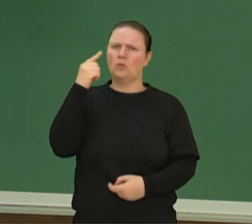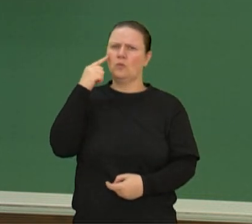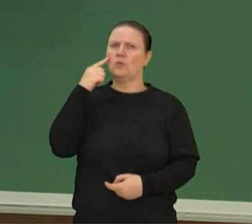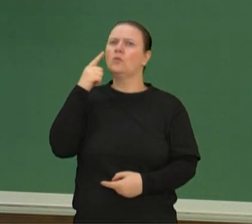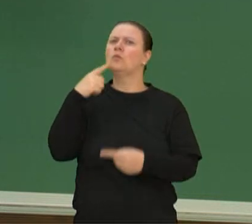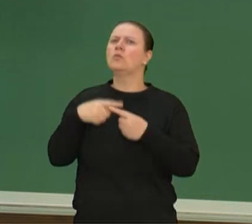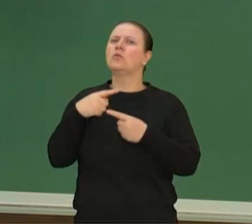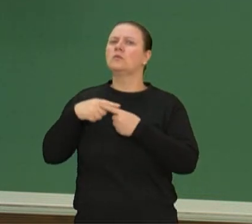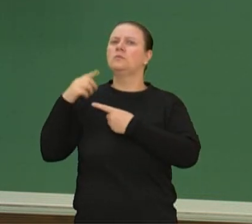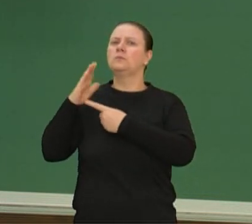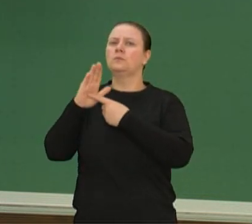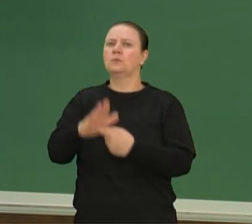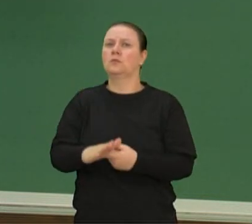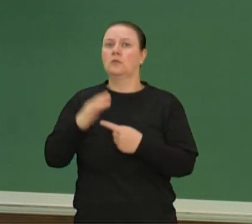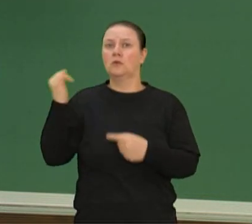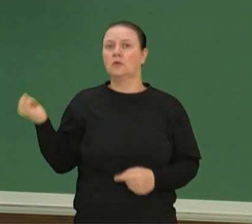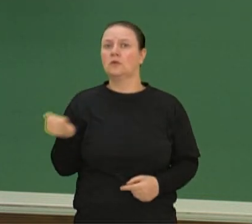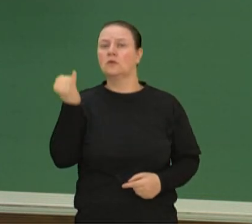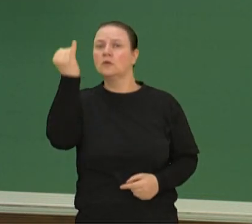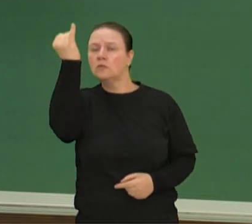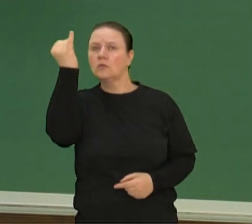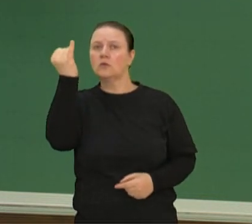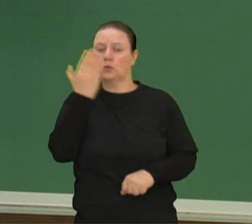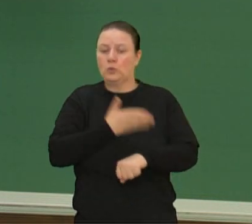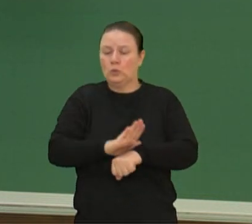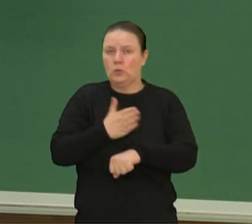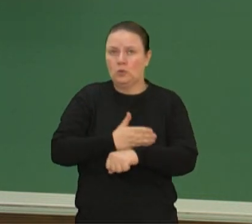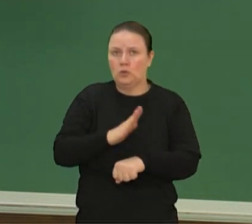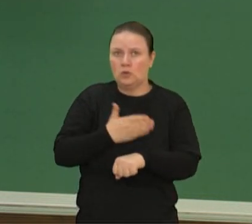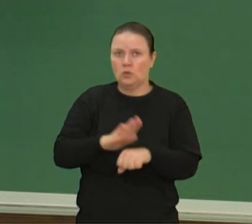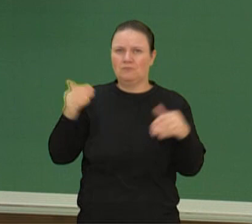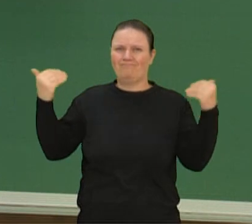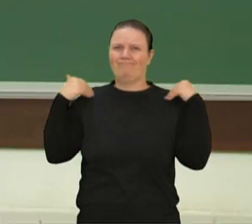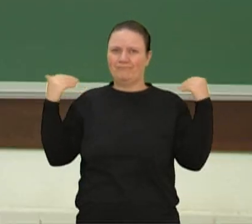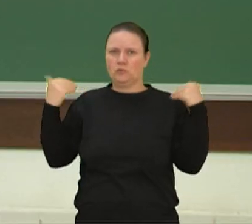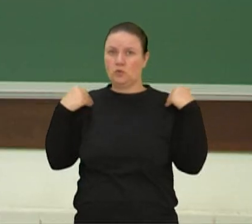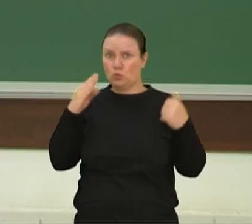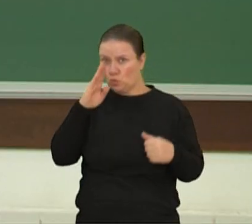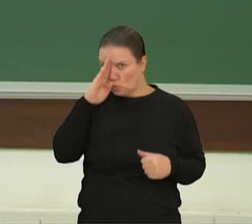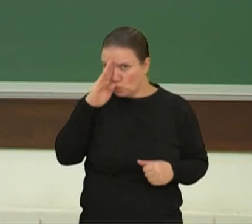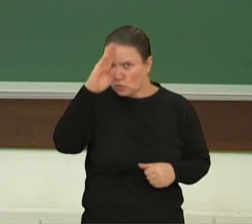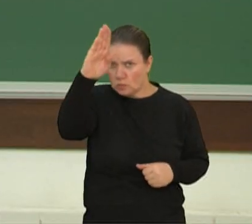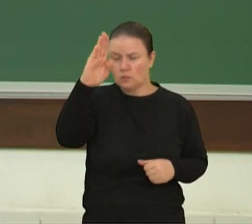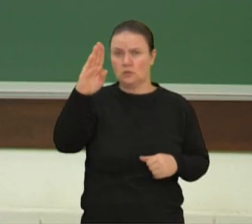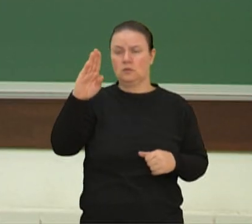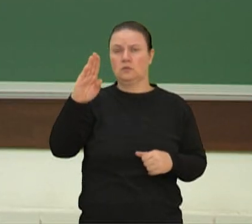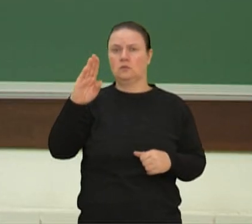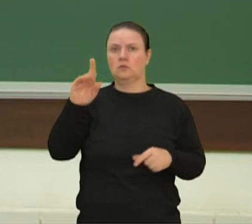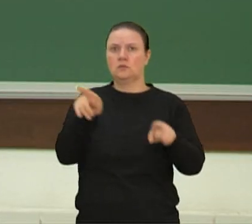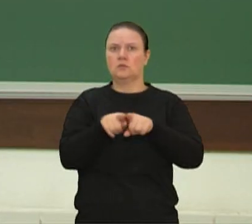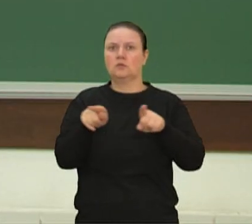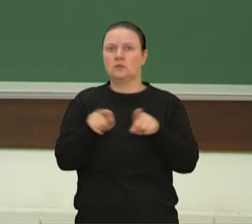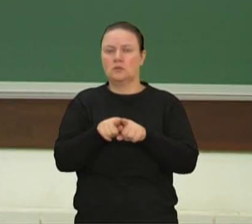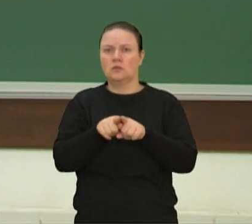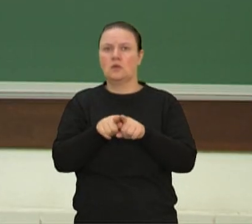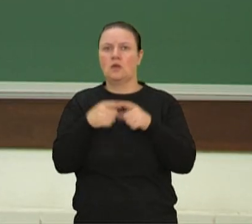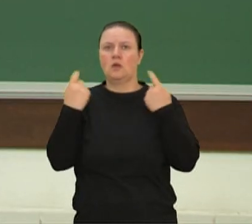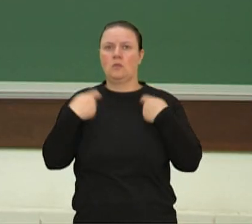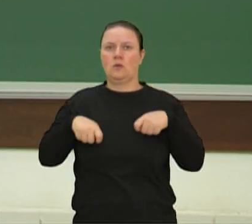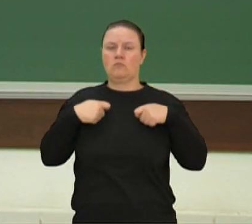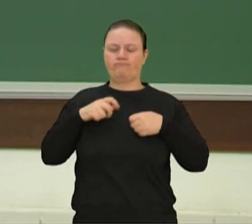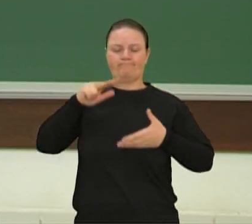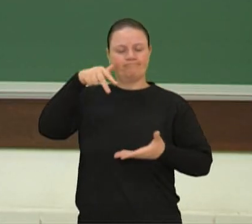É importantíssimo destacar que quando você faz exercícios físicos, principalmente naquelas posições, que você mantenha a